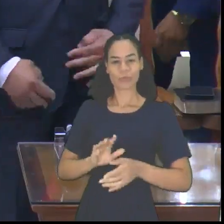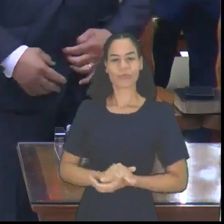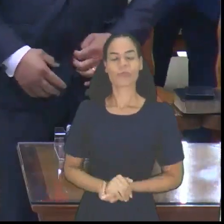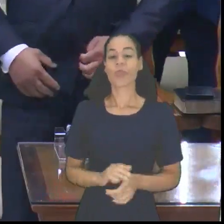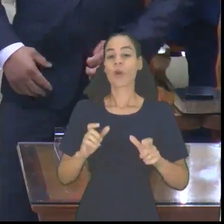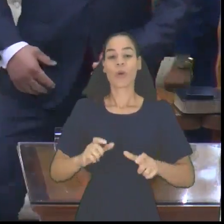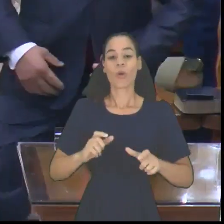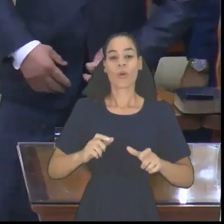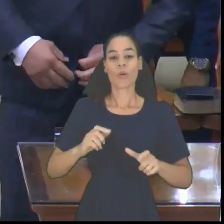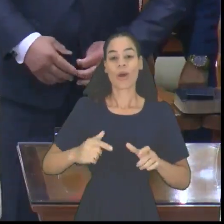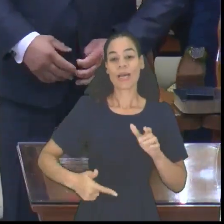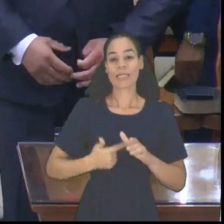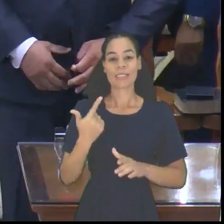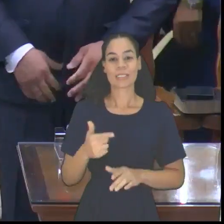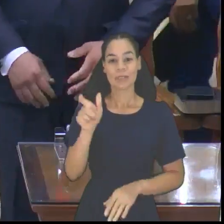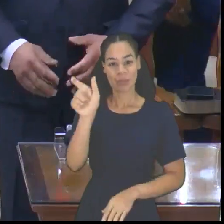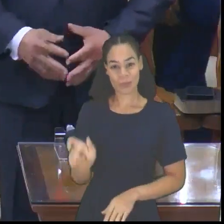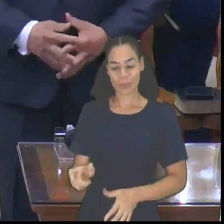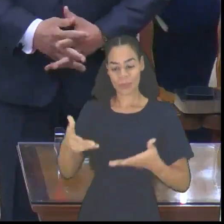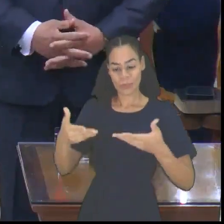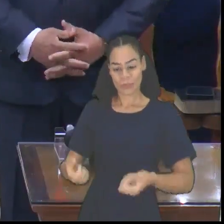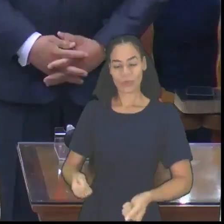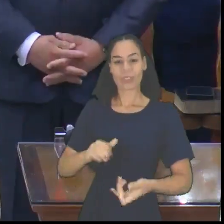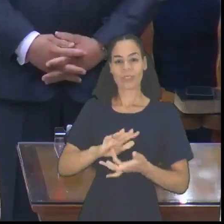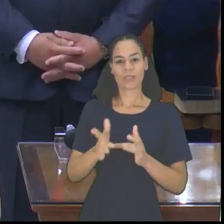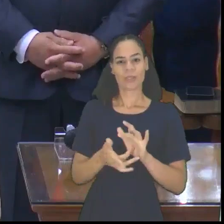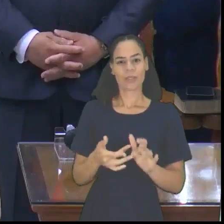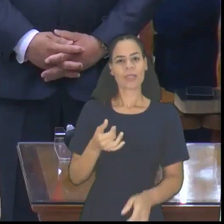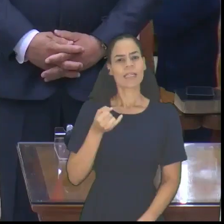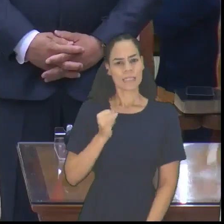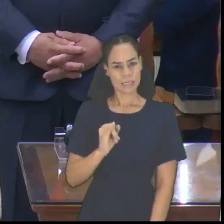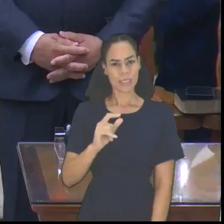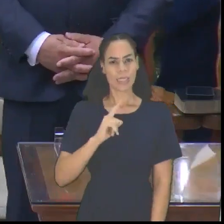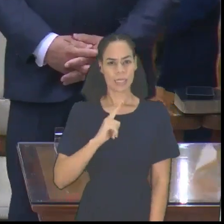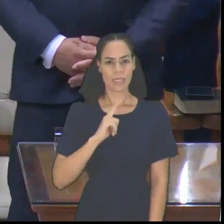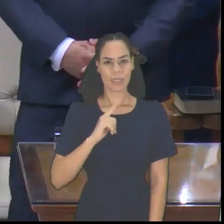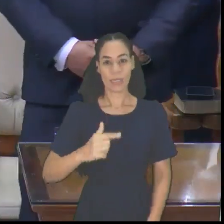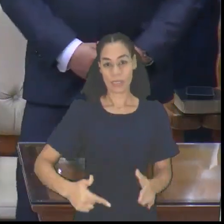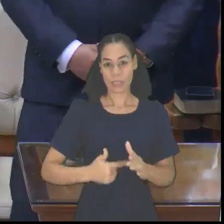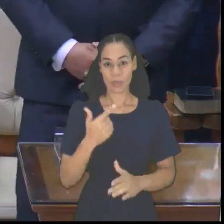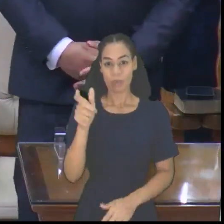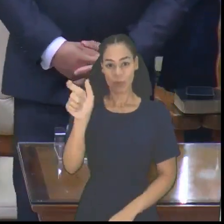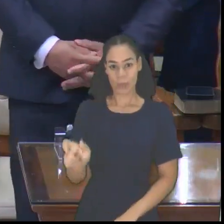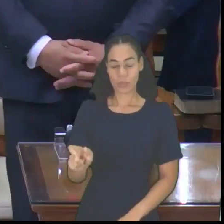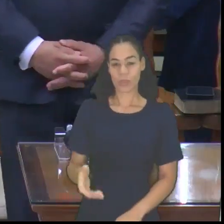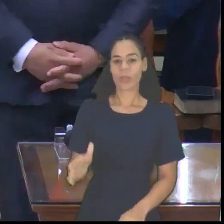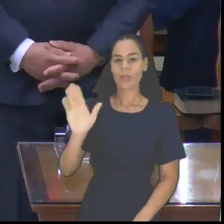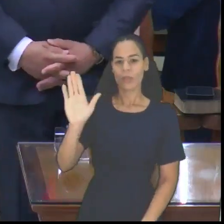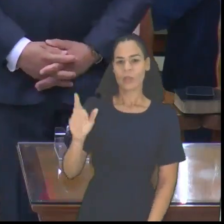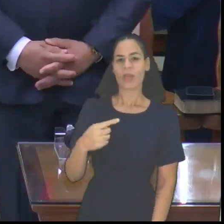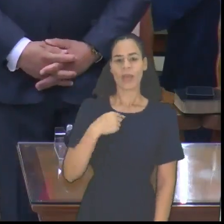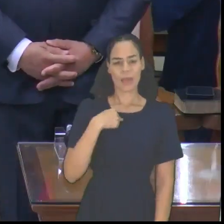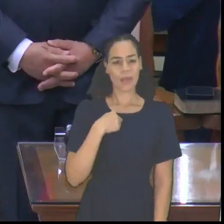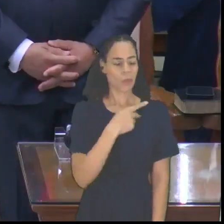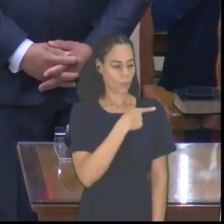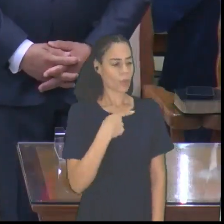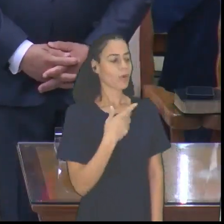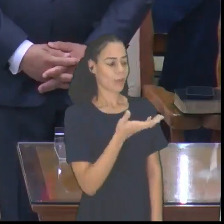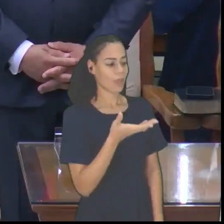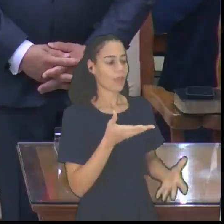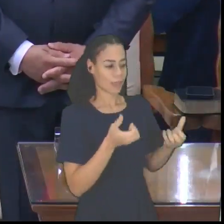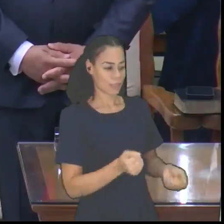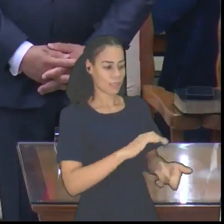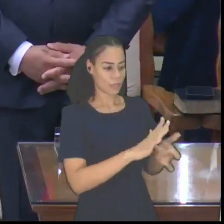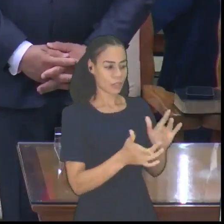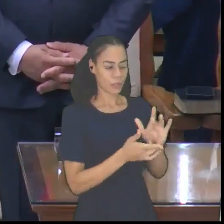Aonde está a segunda pessoa para Jesus? Se tiver alguém para Jesus, uma segunda pessoa, levante a mão e diga, eu, pastor, quero Jesus. Traga essa pessoa,